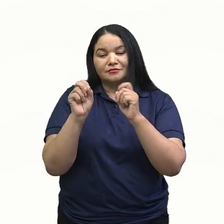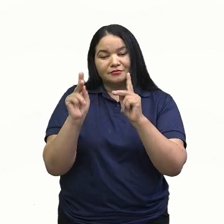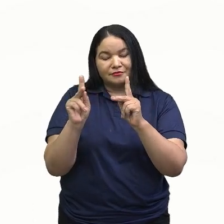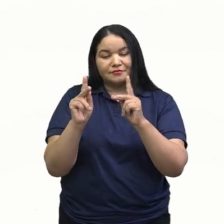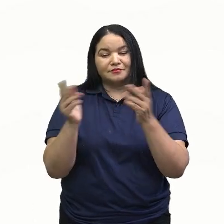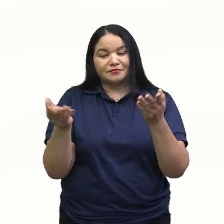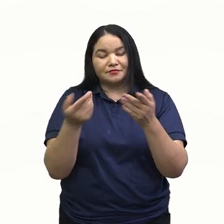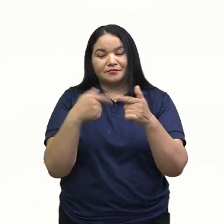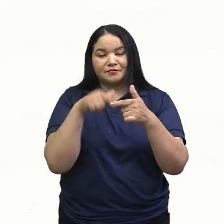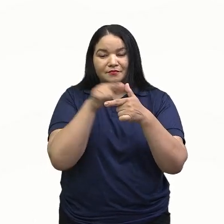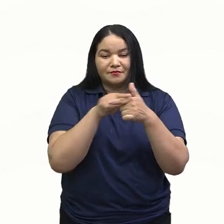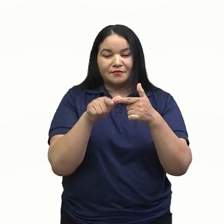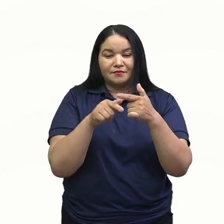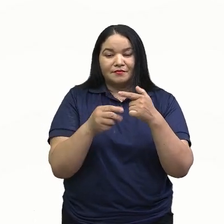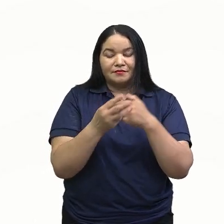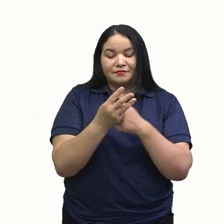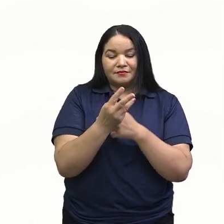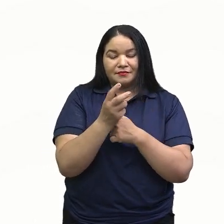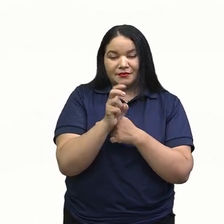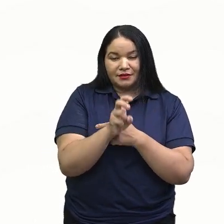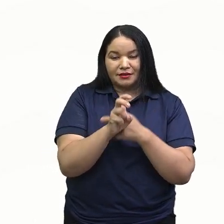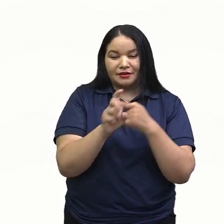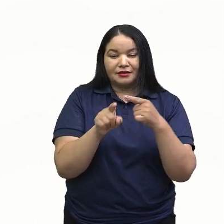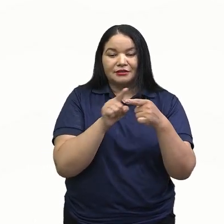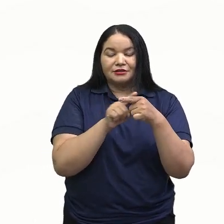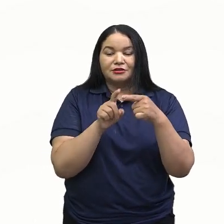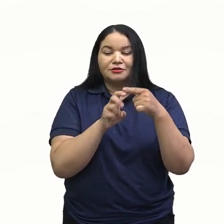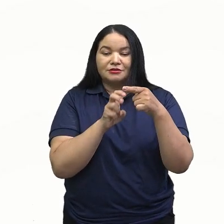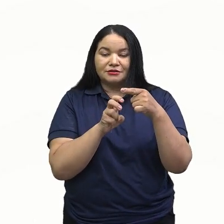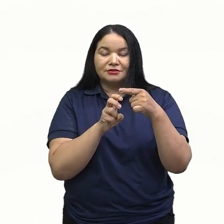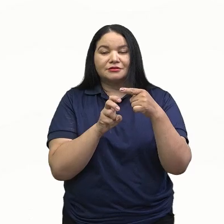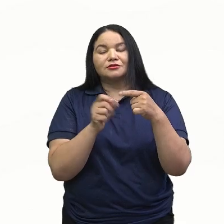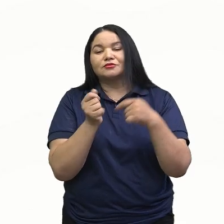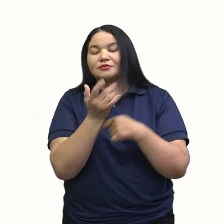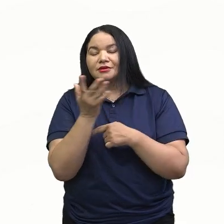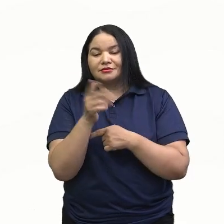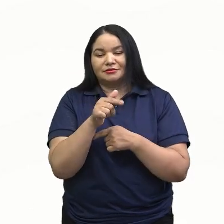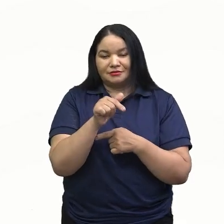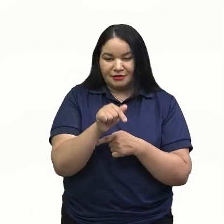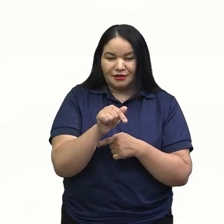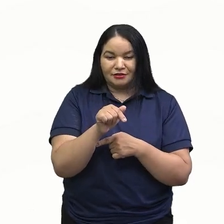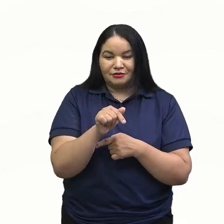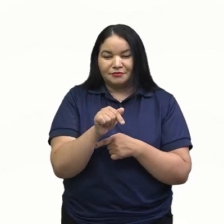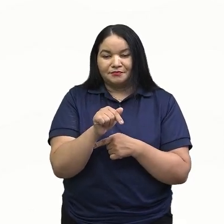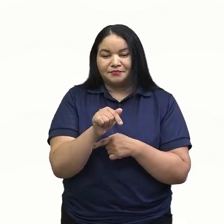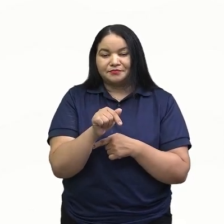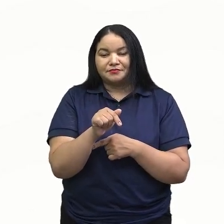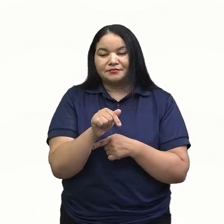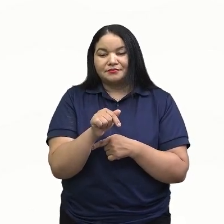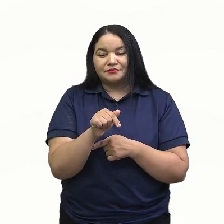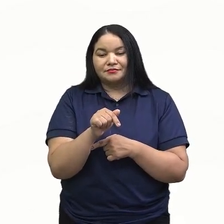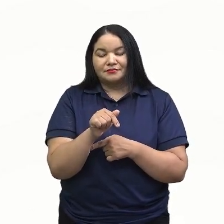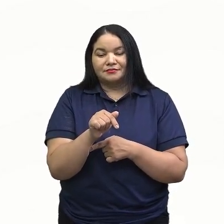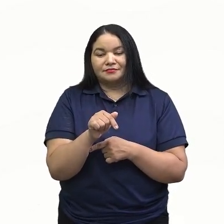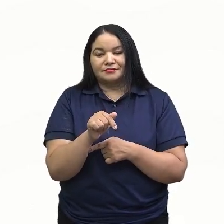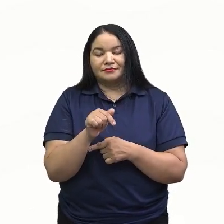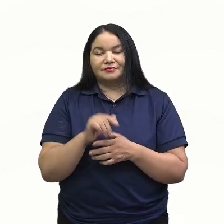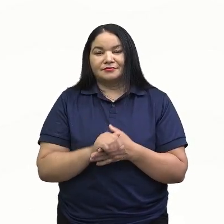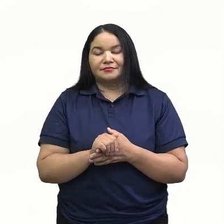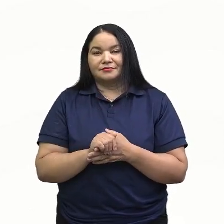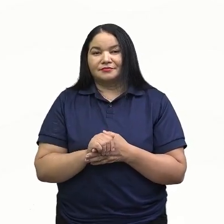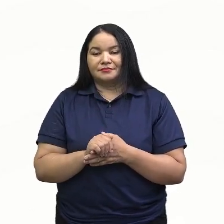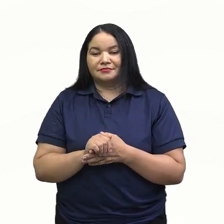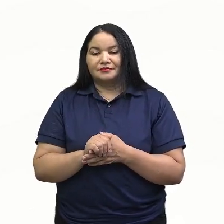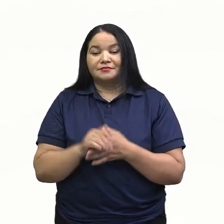divisão. 35 dividido por 5 resulta em 7, ok. Ok, essa passagem